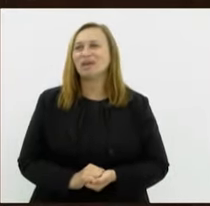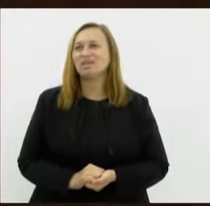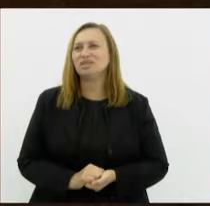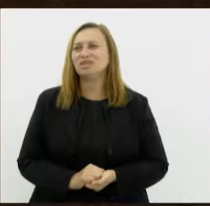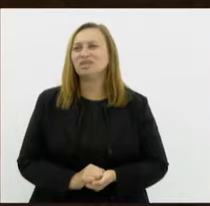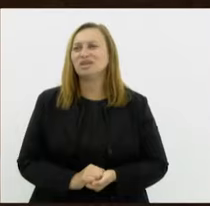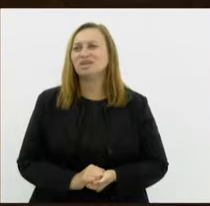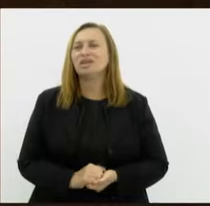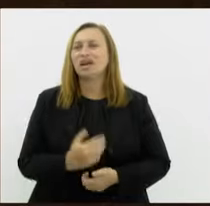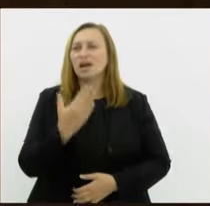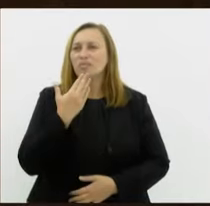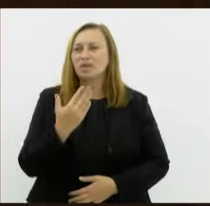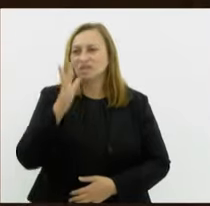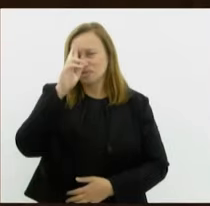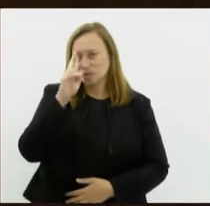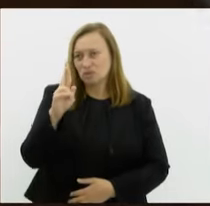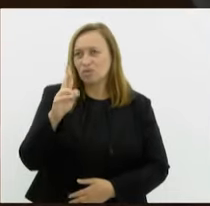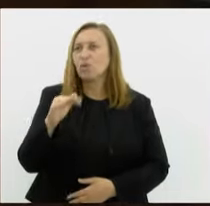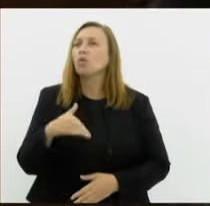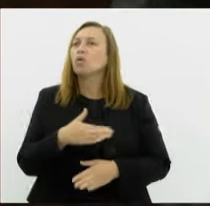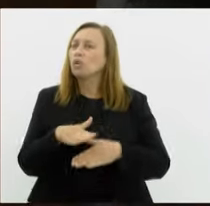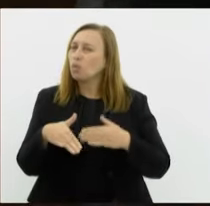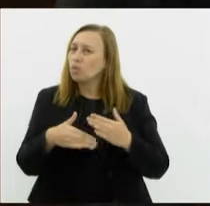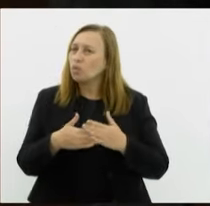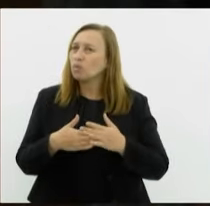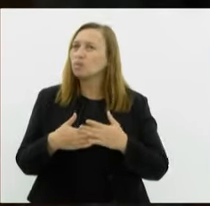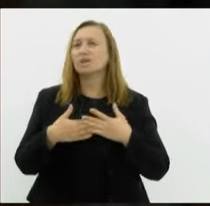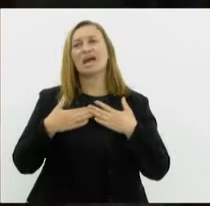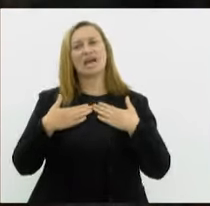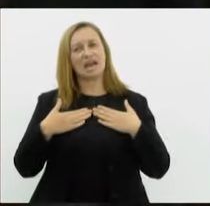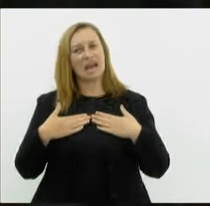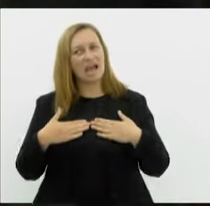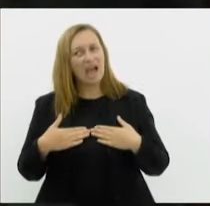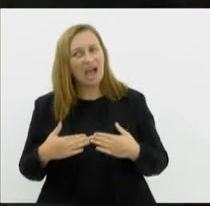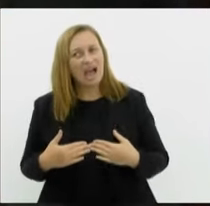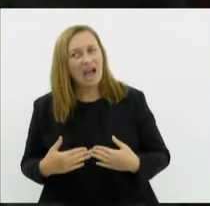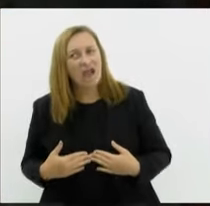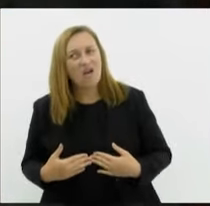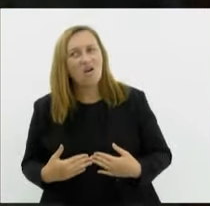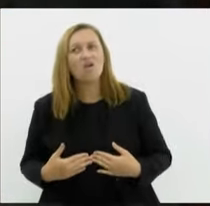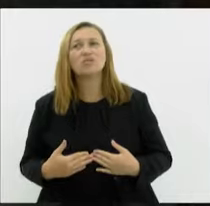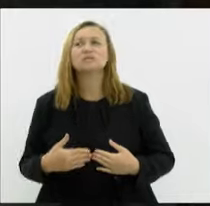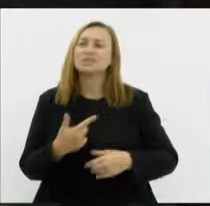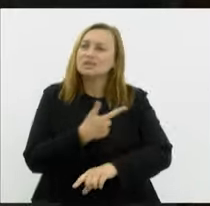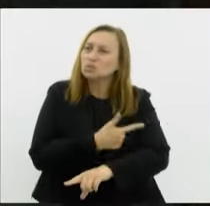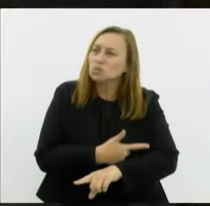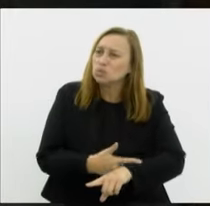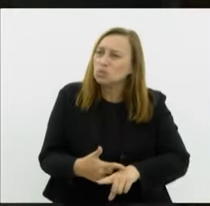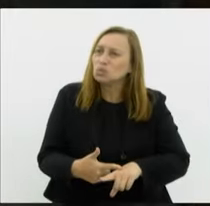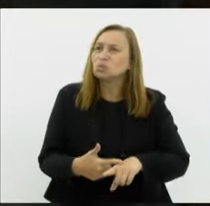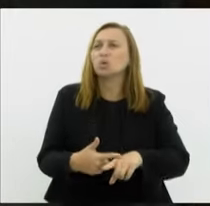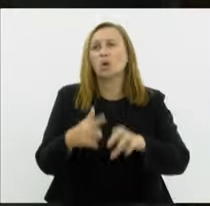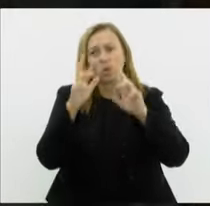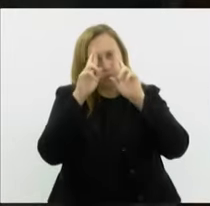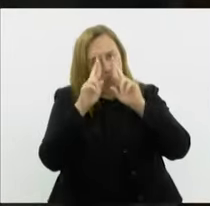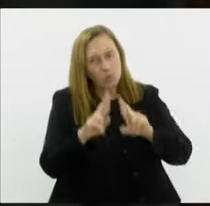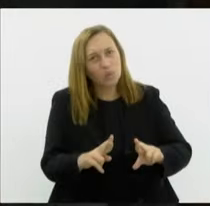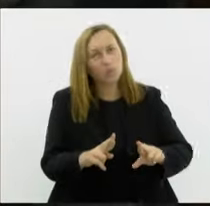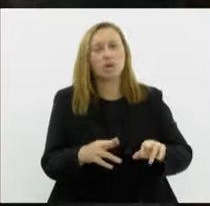Eu quero pedir ao senhor, com toda a humildade, com todo o respeito, que